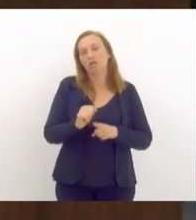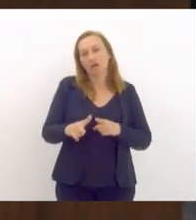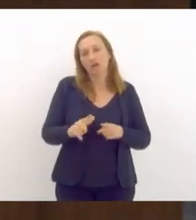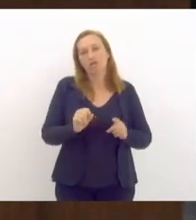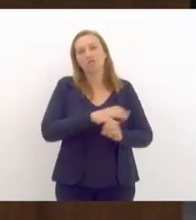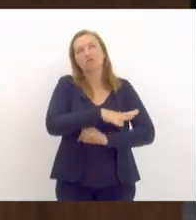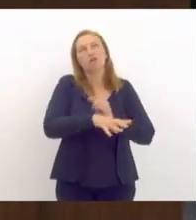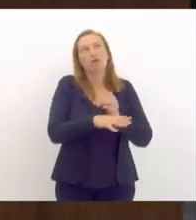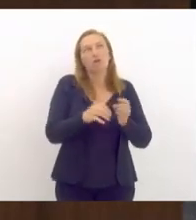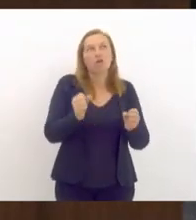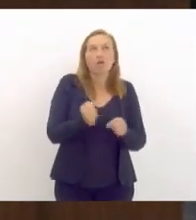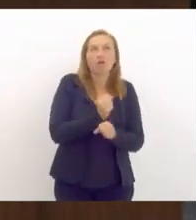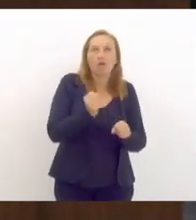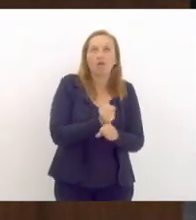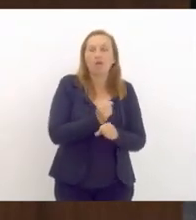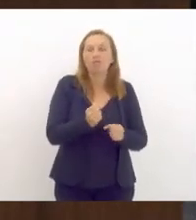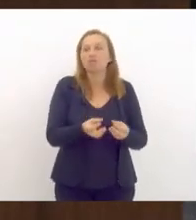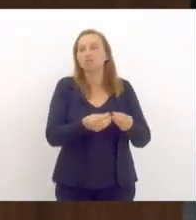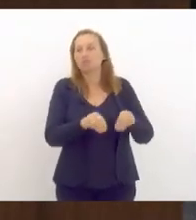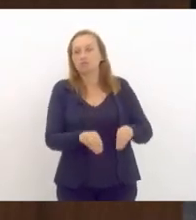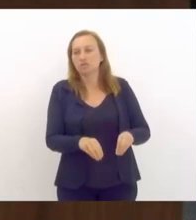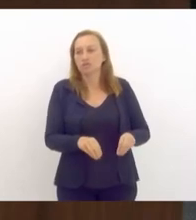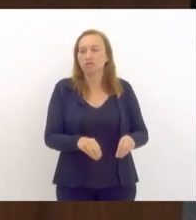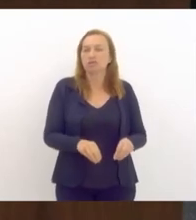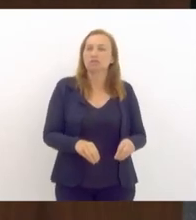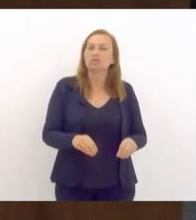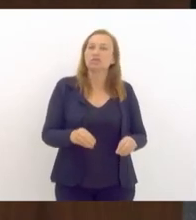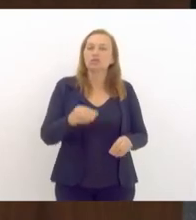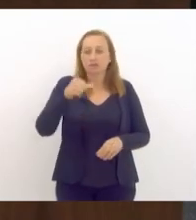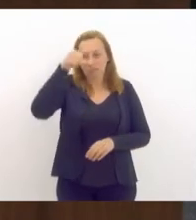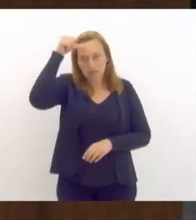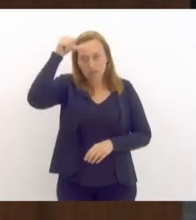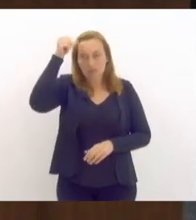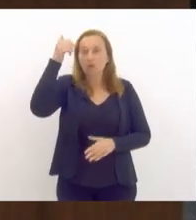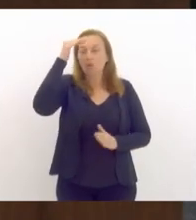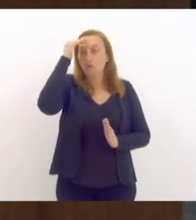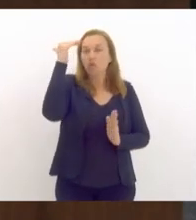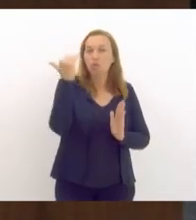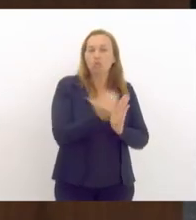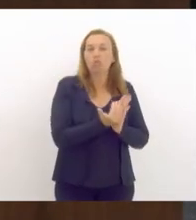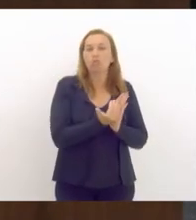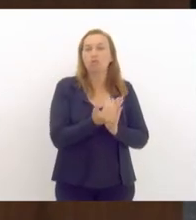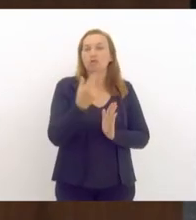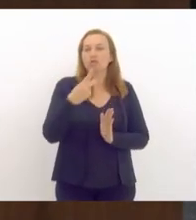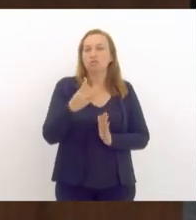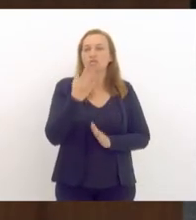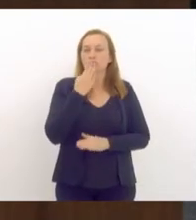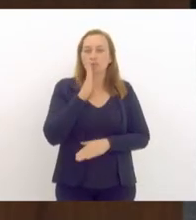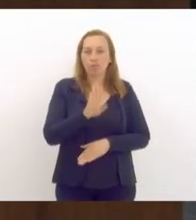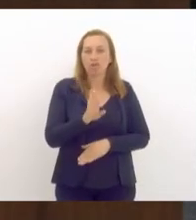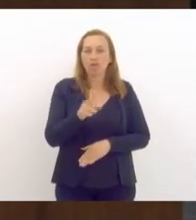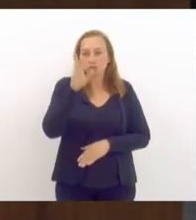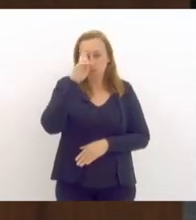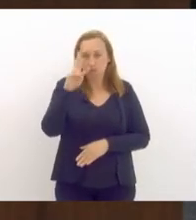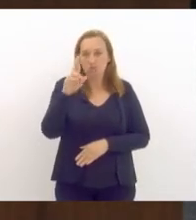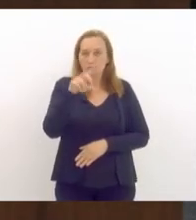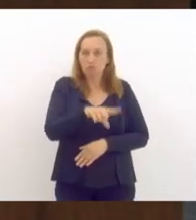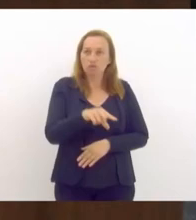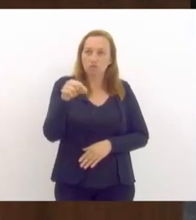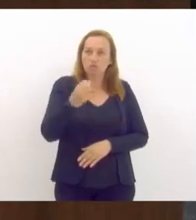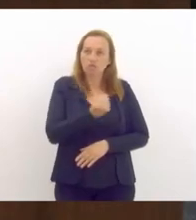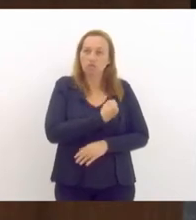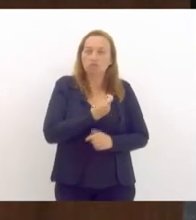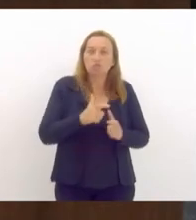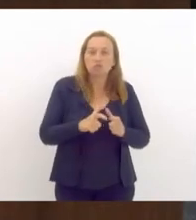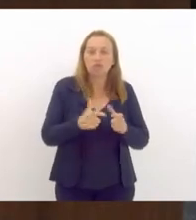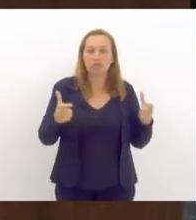de obra de tragédia como falei de habitação Cláudio Castro Cumpra as suas promessas o senhor foi eleito com uma votação